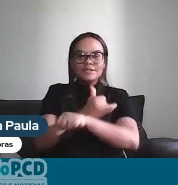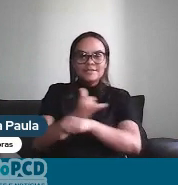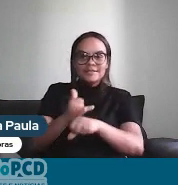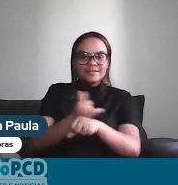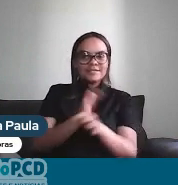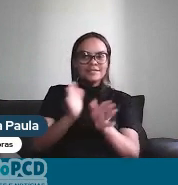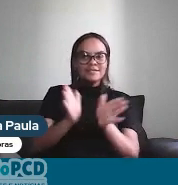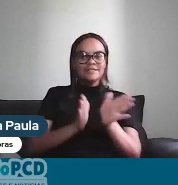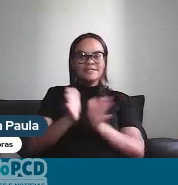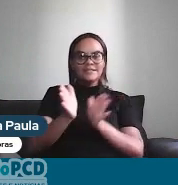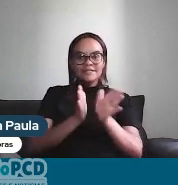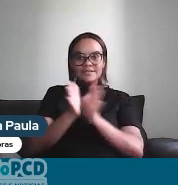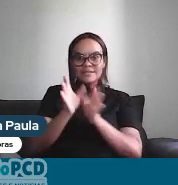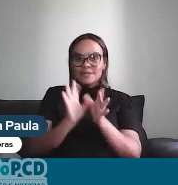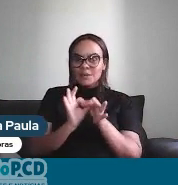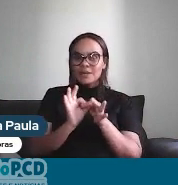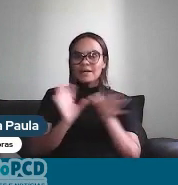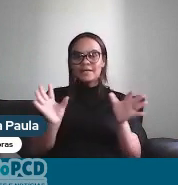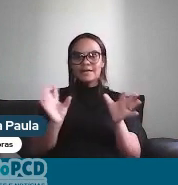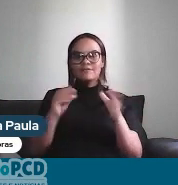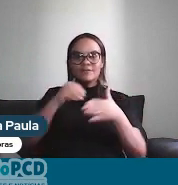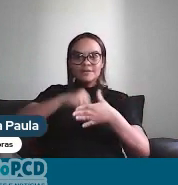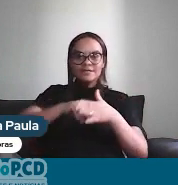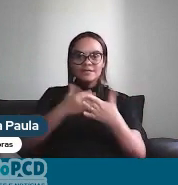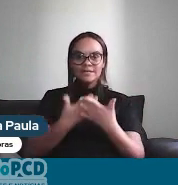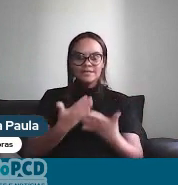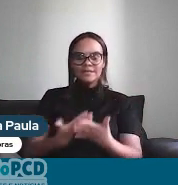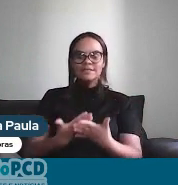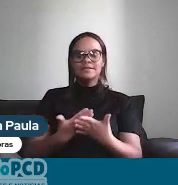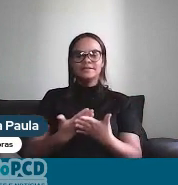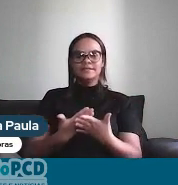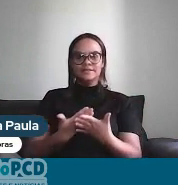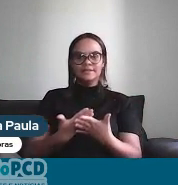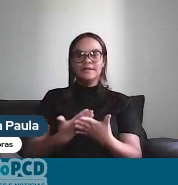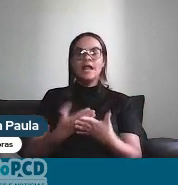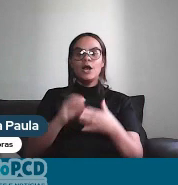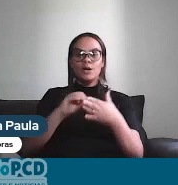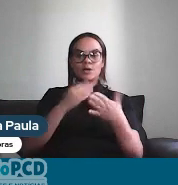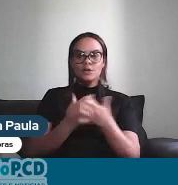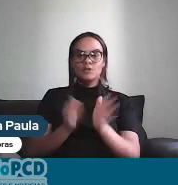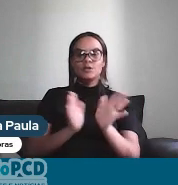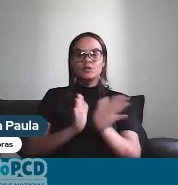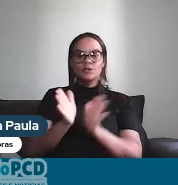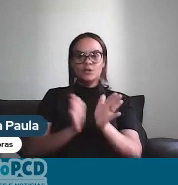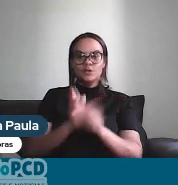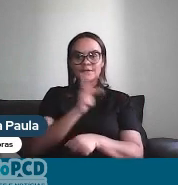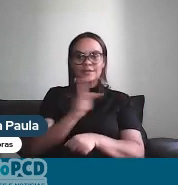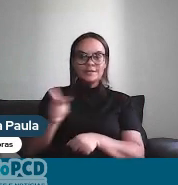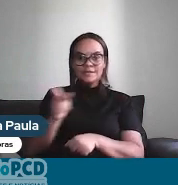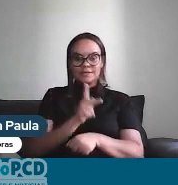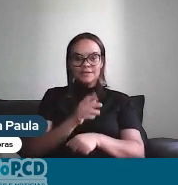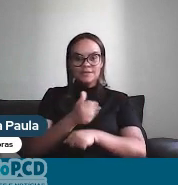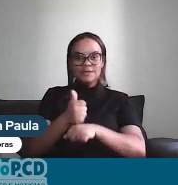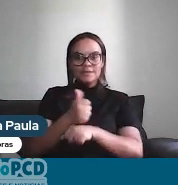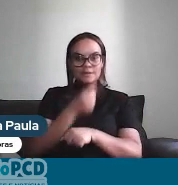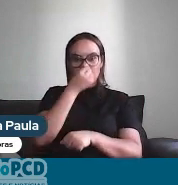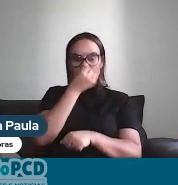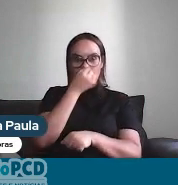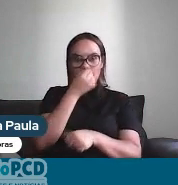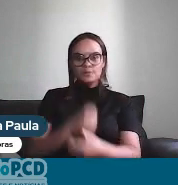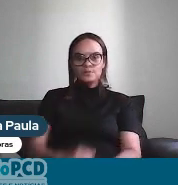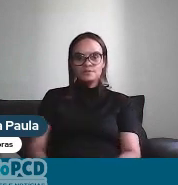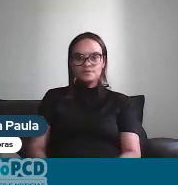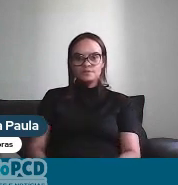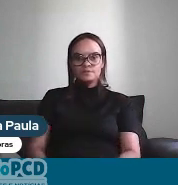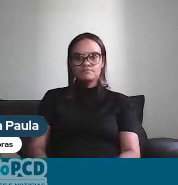estejam à disposição nas escolas, as escolas sejam acessíveis, os professores sejam pessoas que